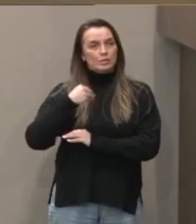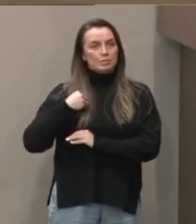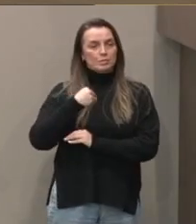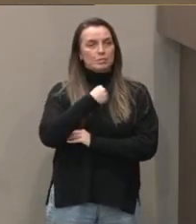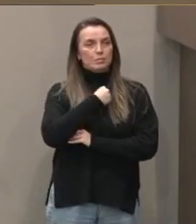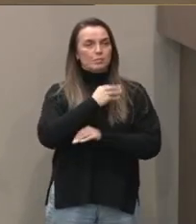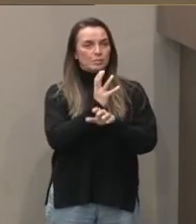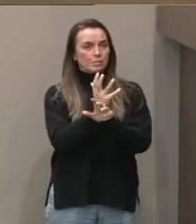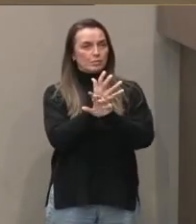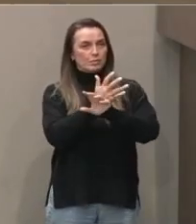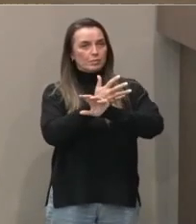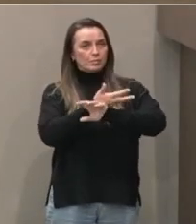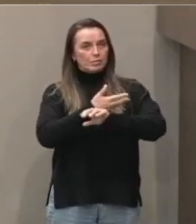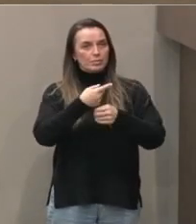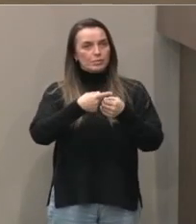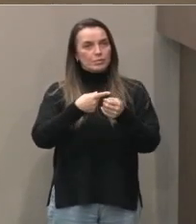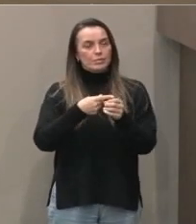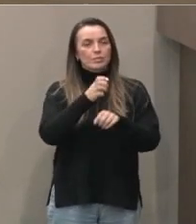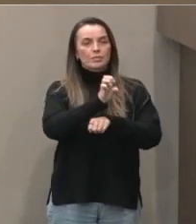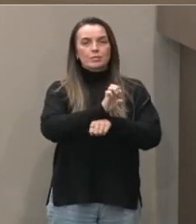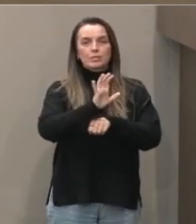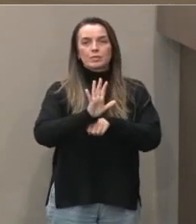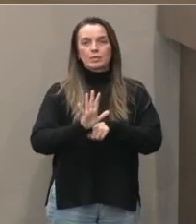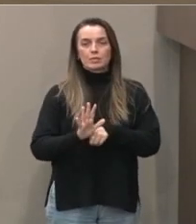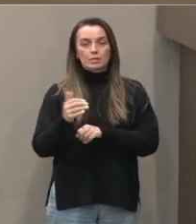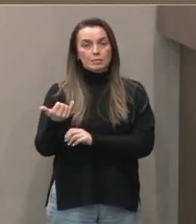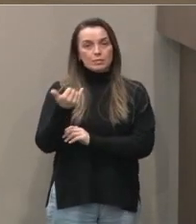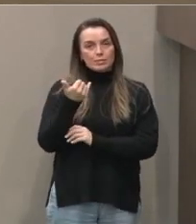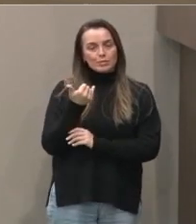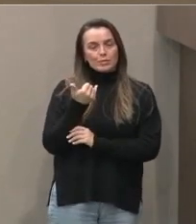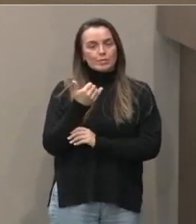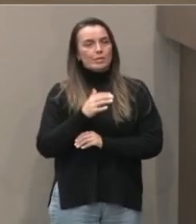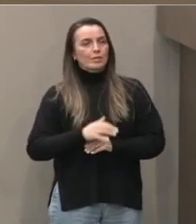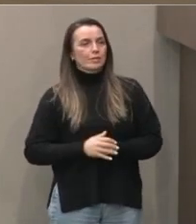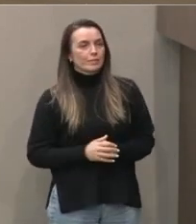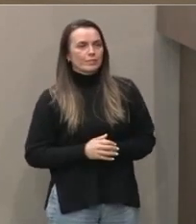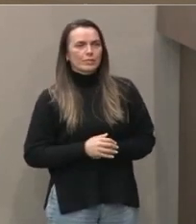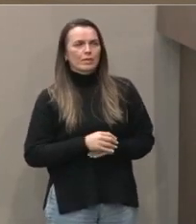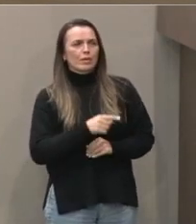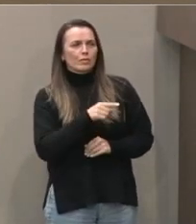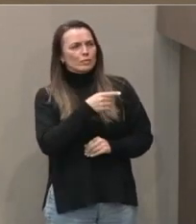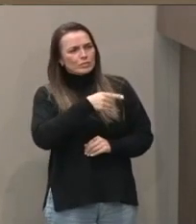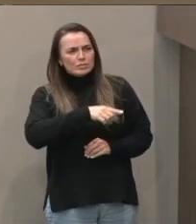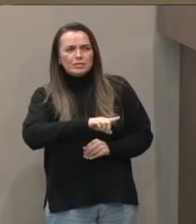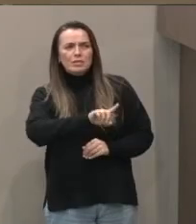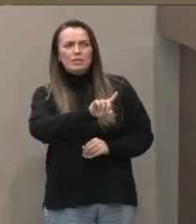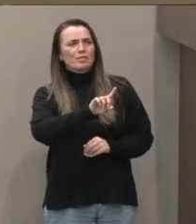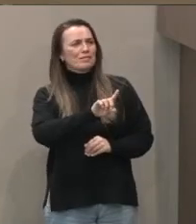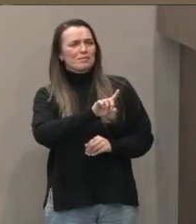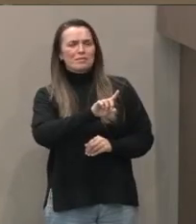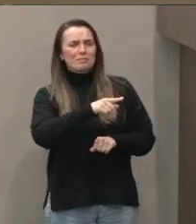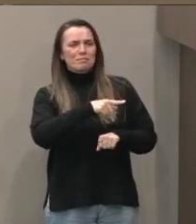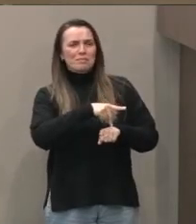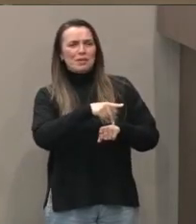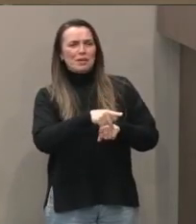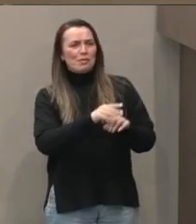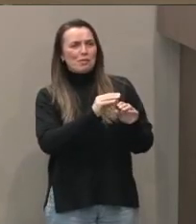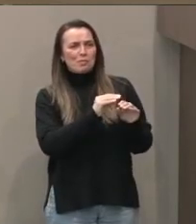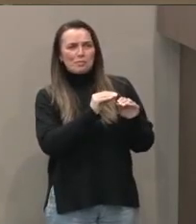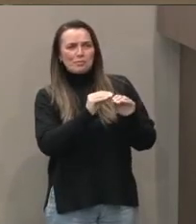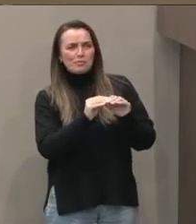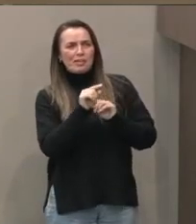de Erechim, ele disse: Mana, eu não vou te consultar, tu está indo embora para Passo Fundo e lá você